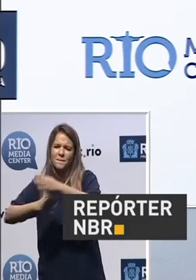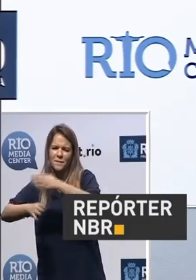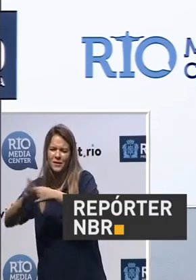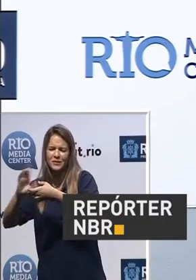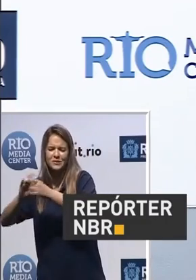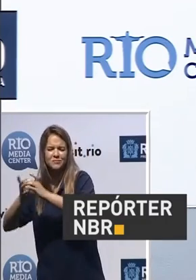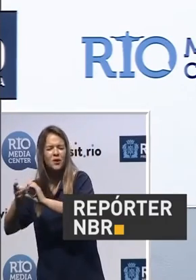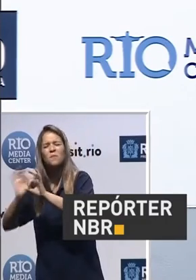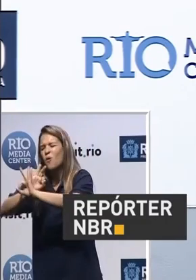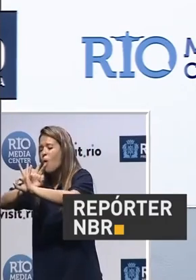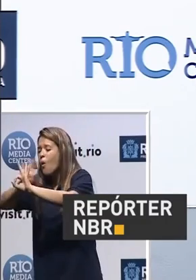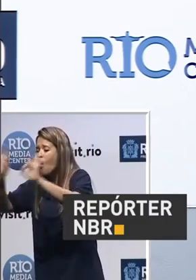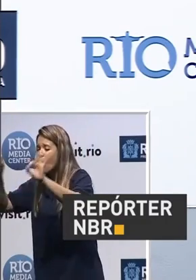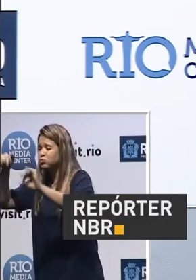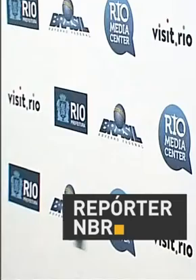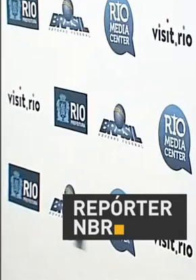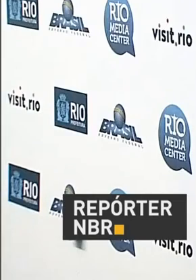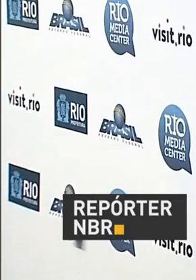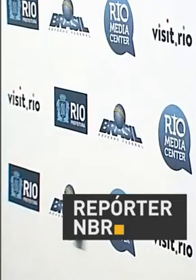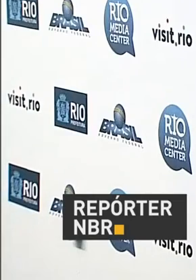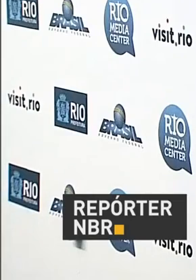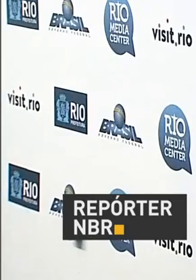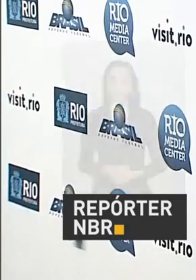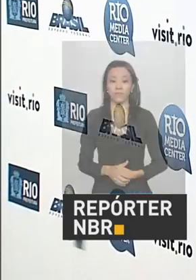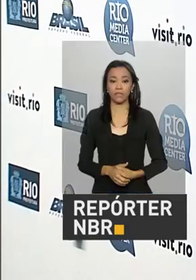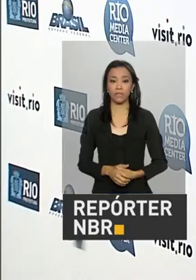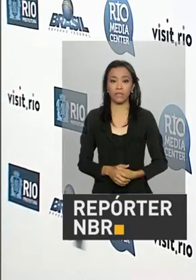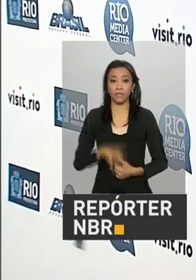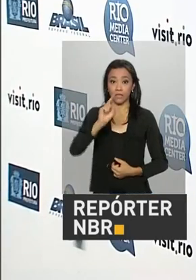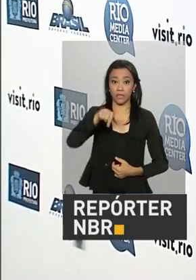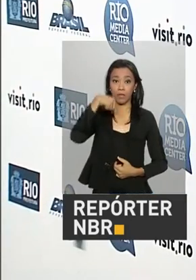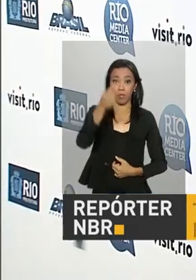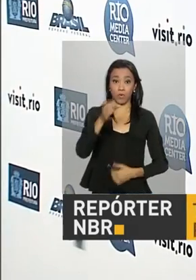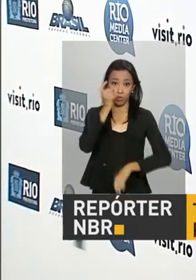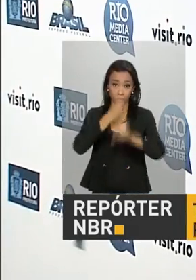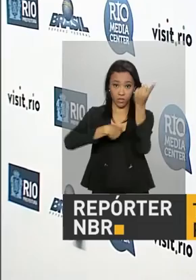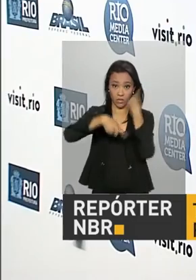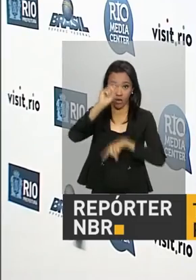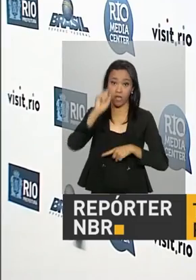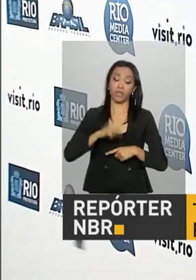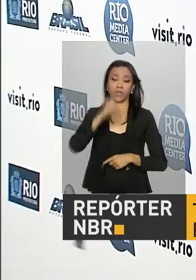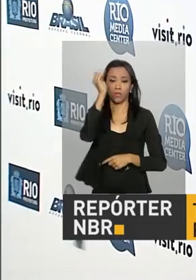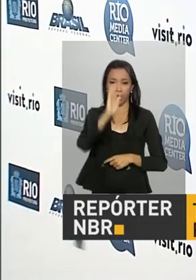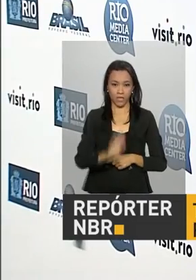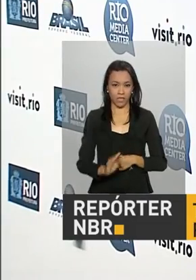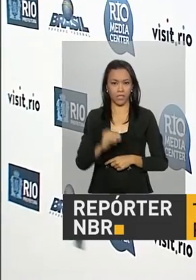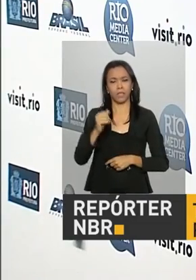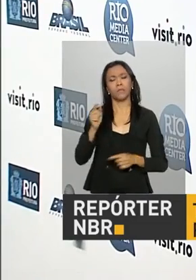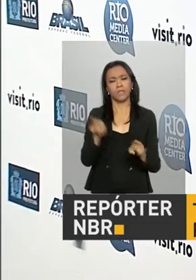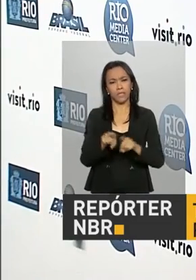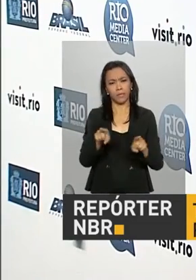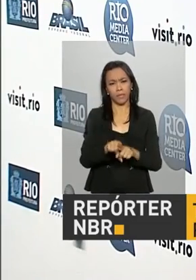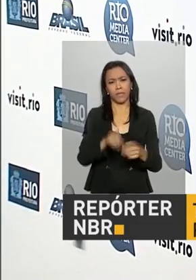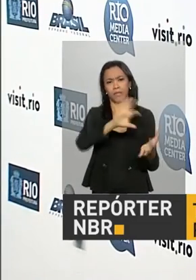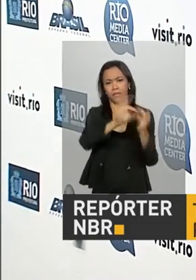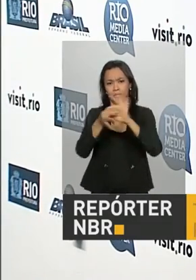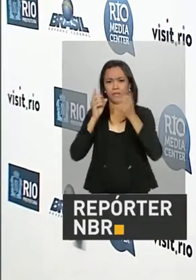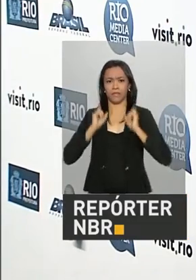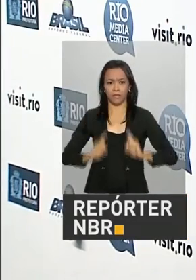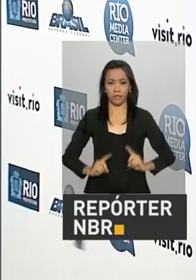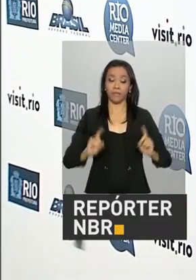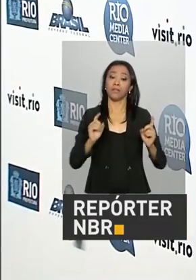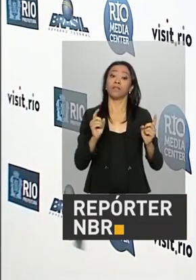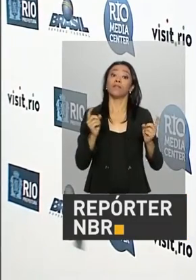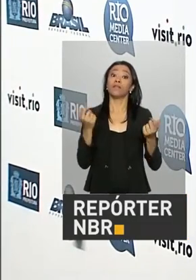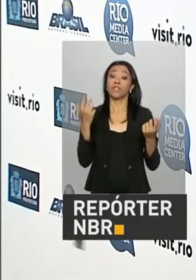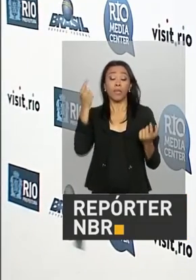extraordinária participação e depois do sucesso dos atletas brasileiros nas olimpíadas e das paraolimpíadas o ministério do esporte